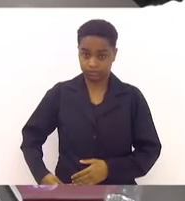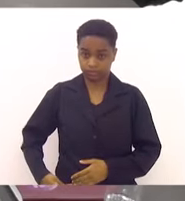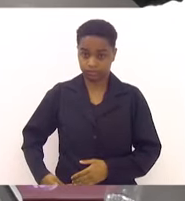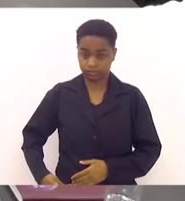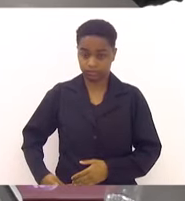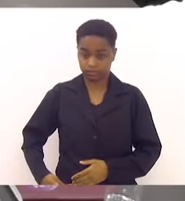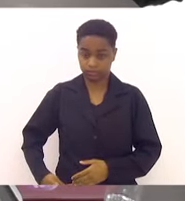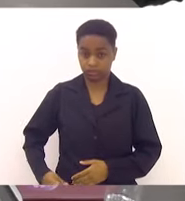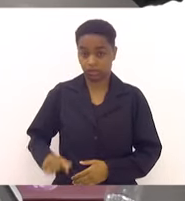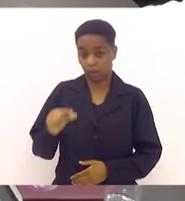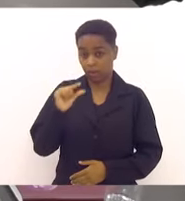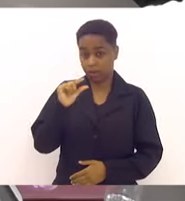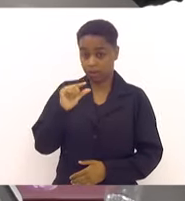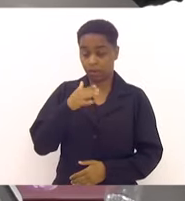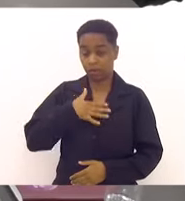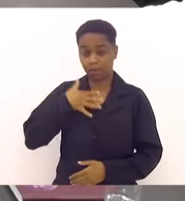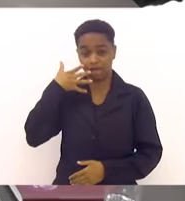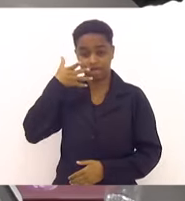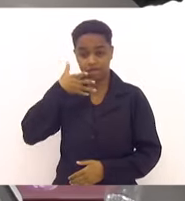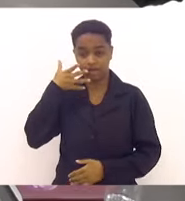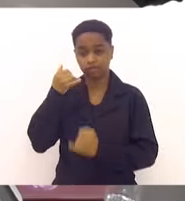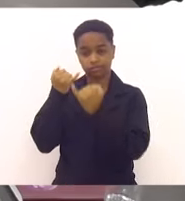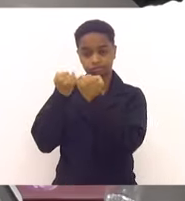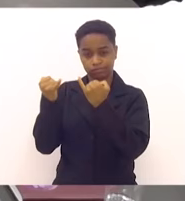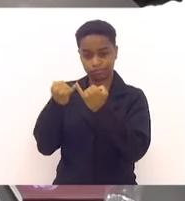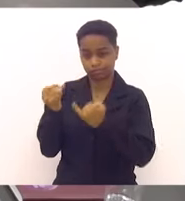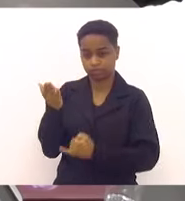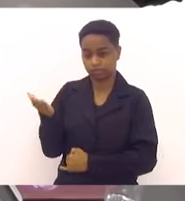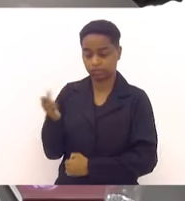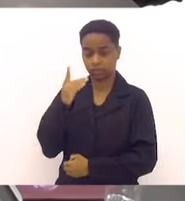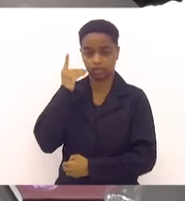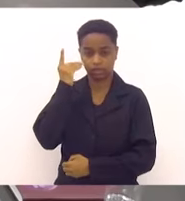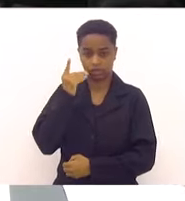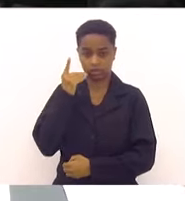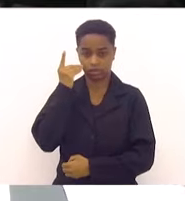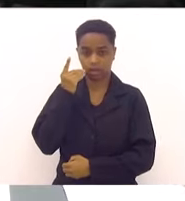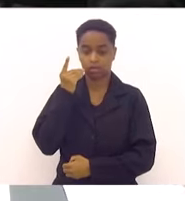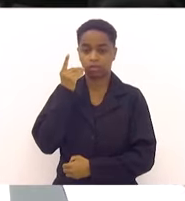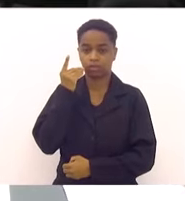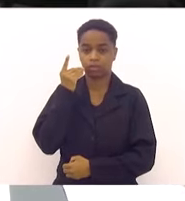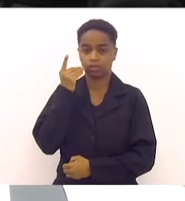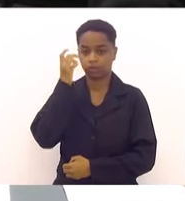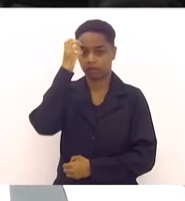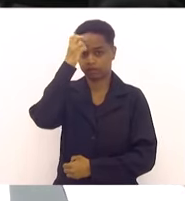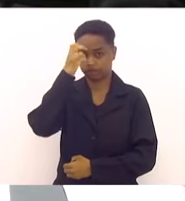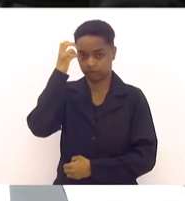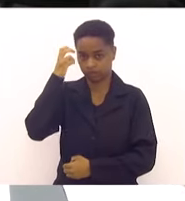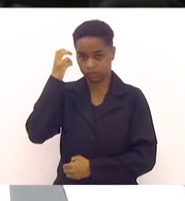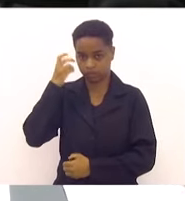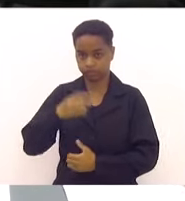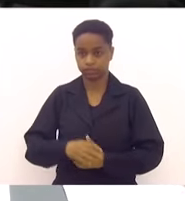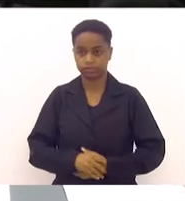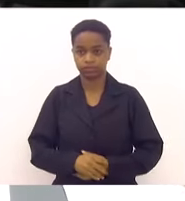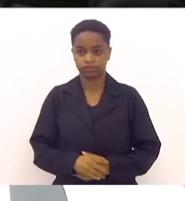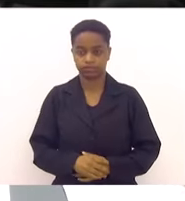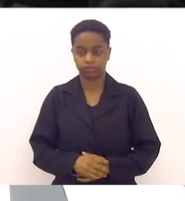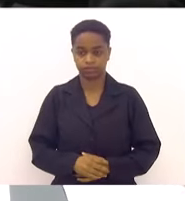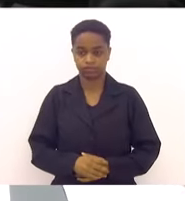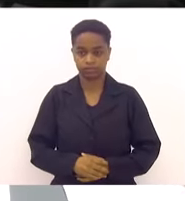minha fala guarda similaridade com a fala da deputada Verônica